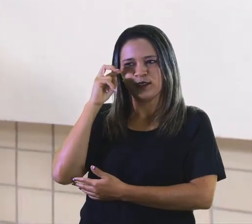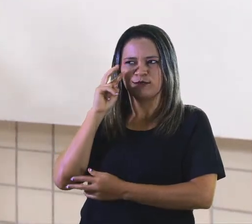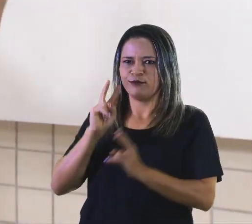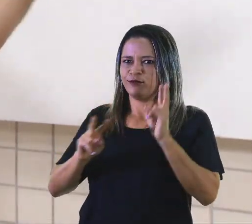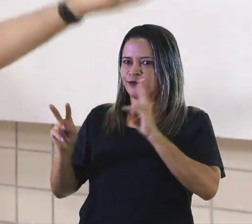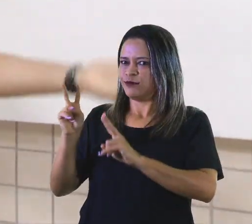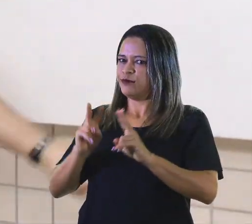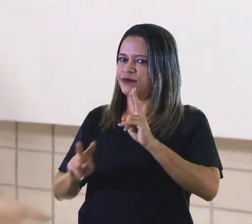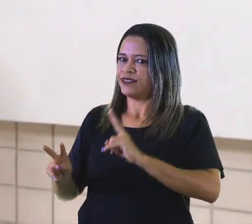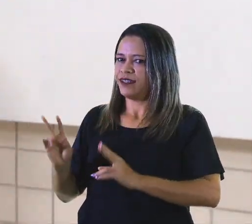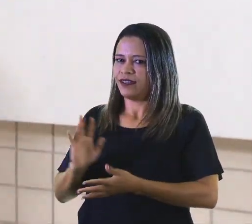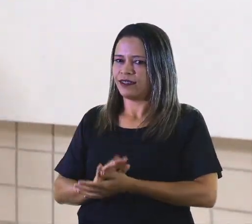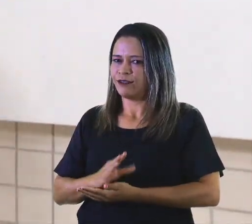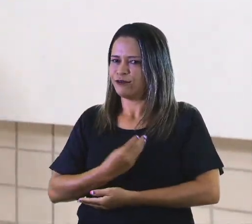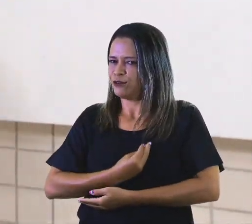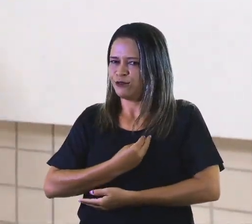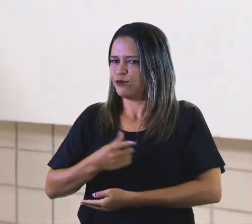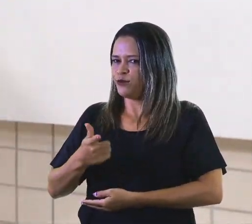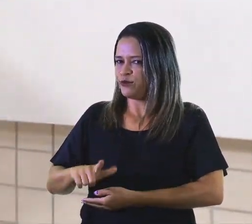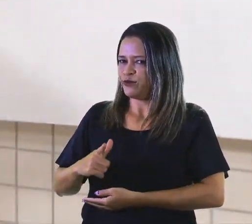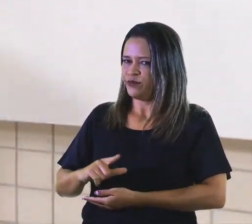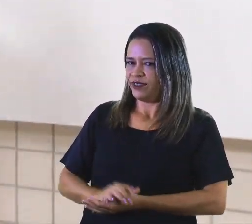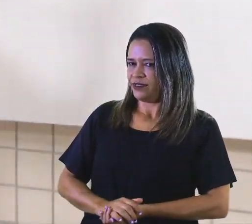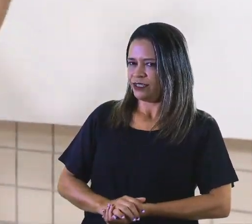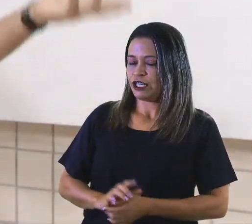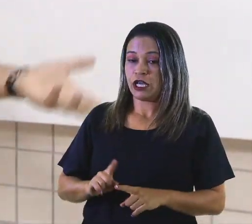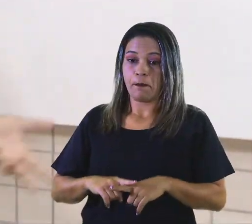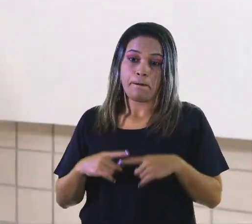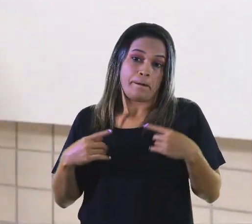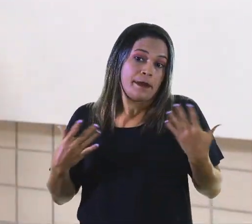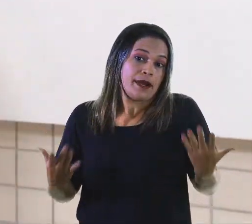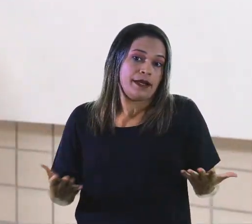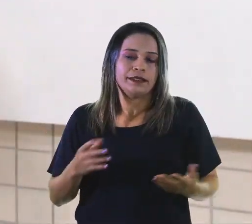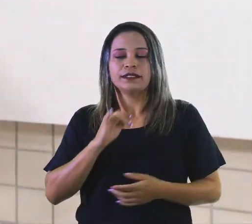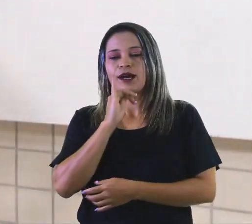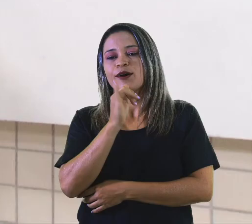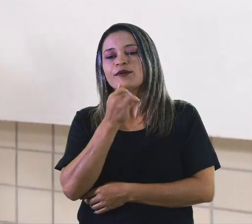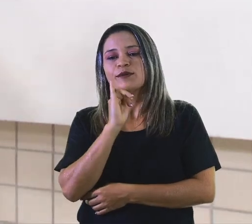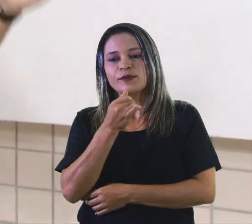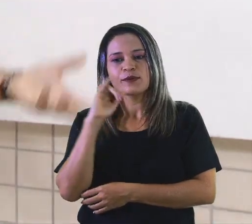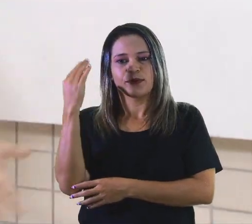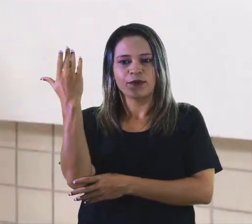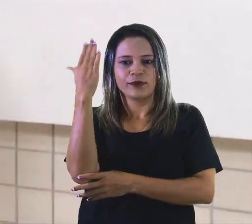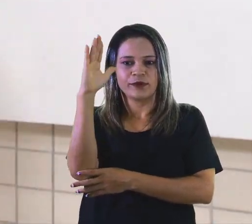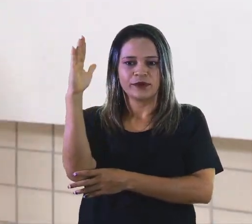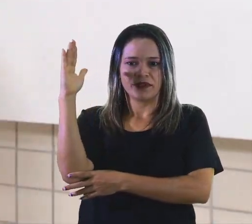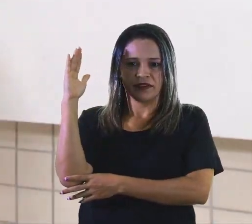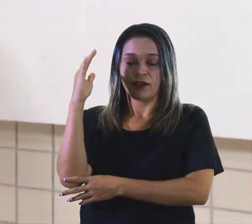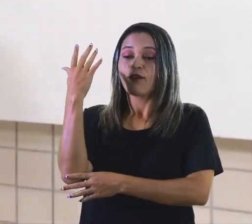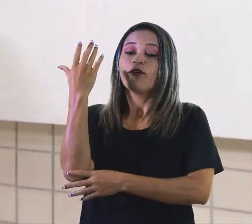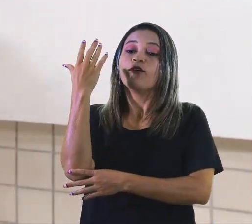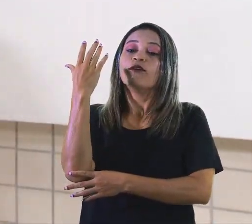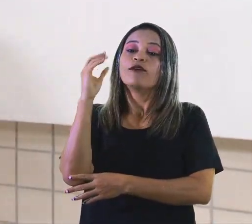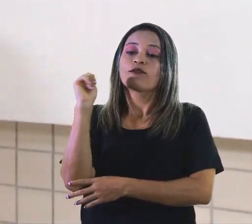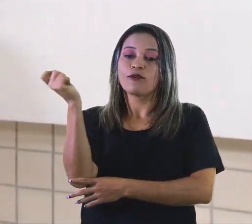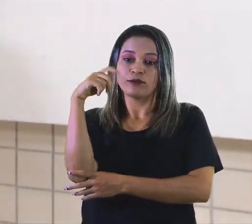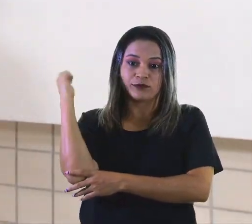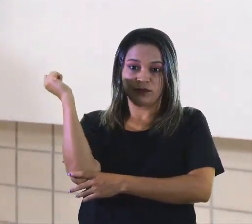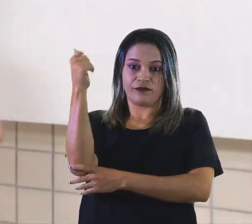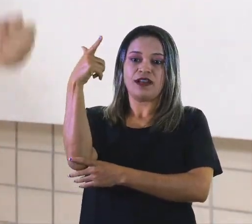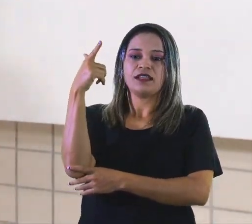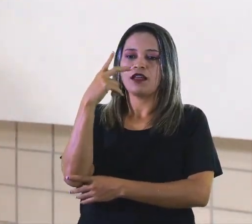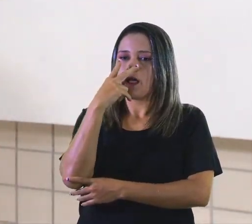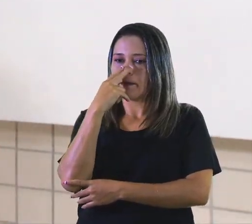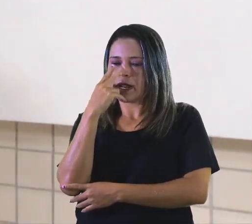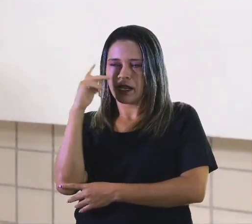coisas que não existem, né? Mas é um conto de fadas, então tudo pode acontecer. Então aparece uma